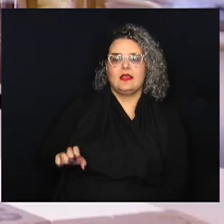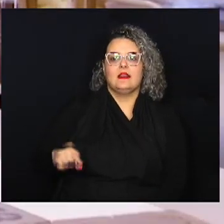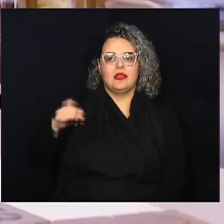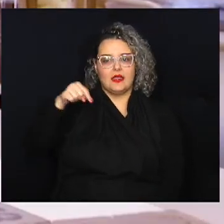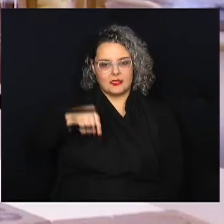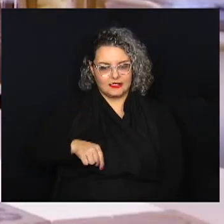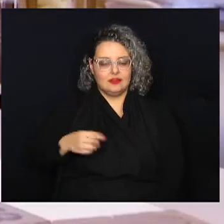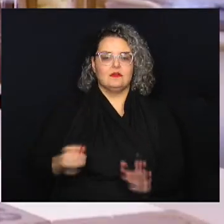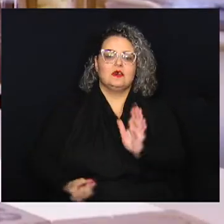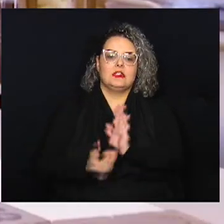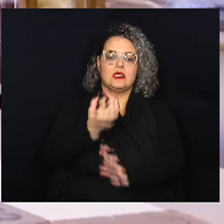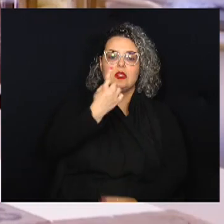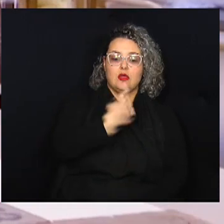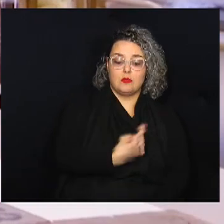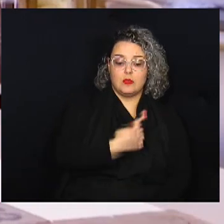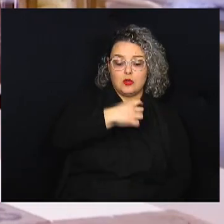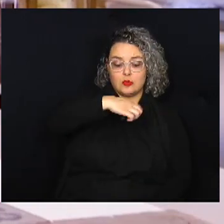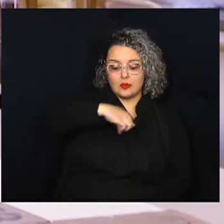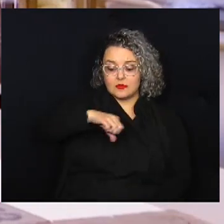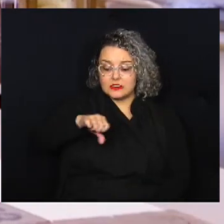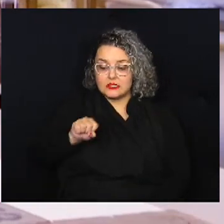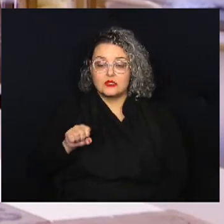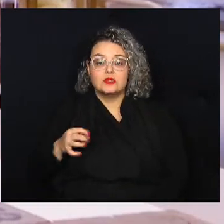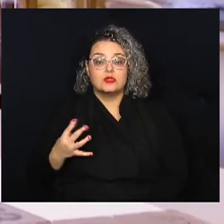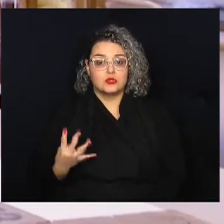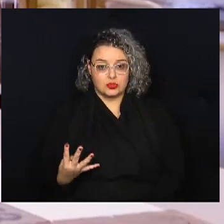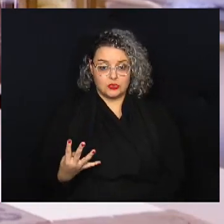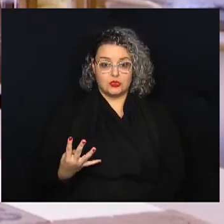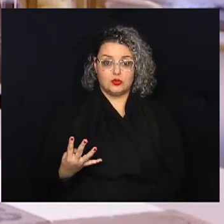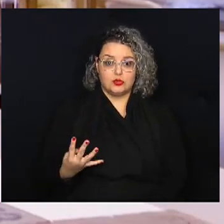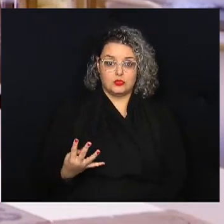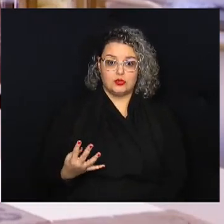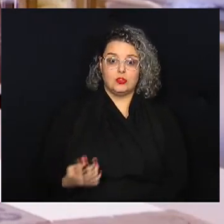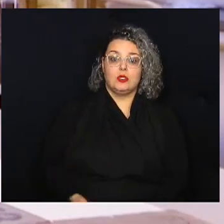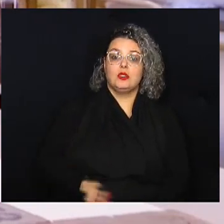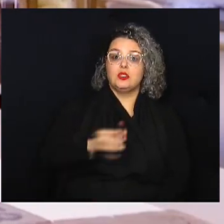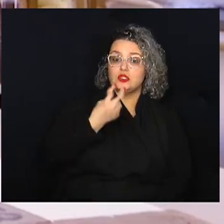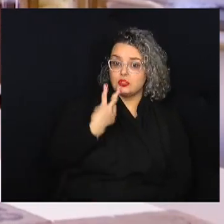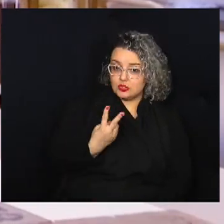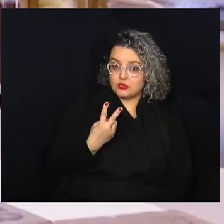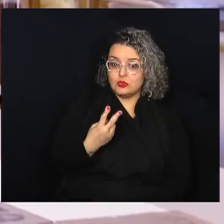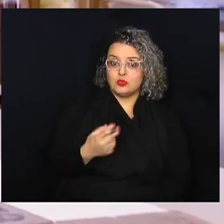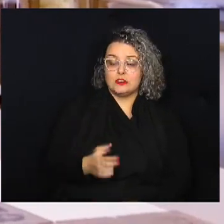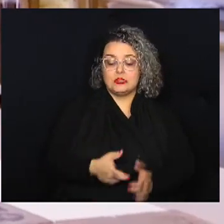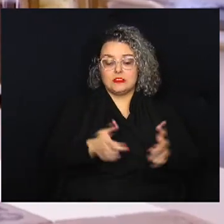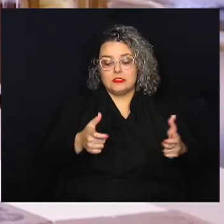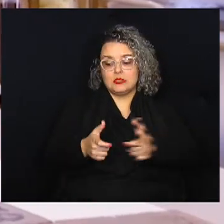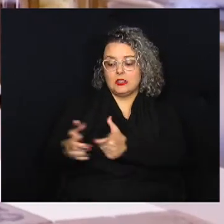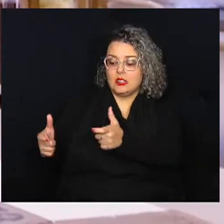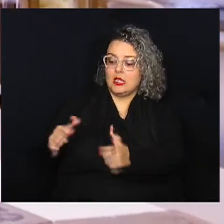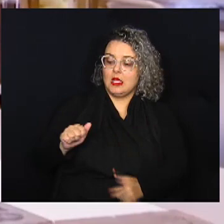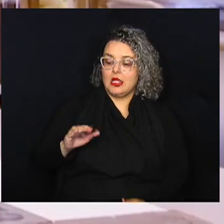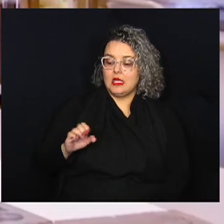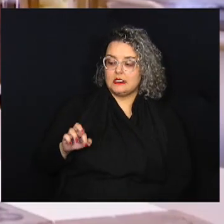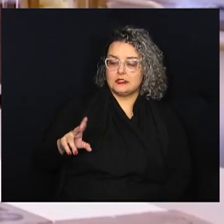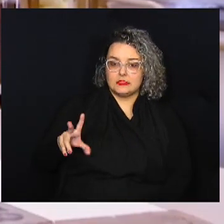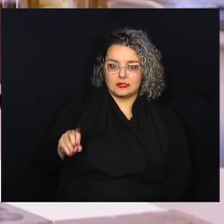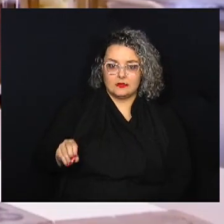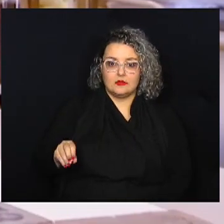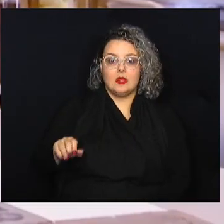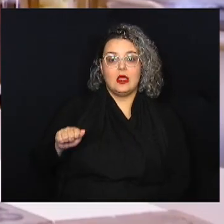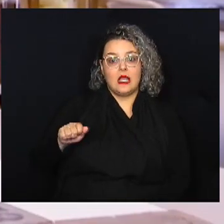foi fundado em 1984 a partir de dois grandes acervos. Um do professor Alexandre